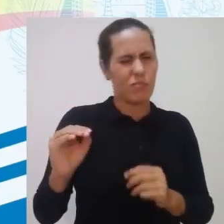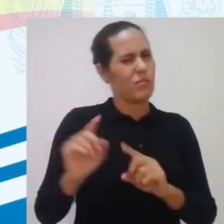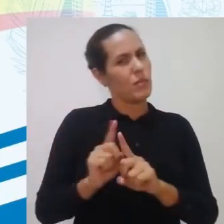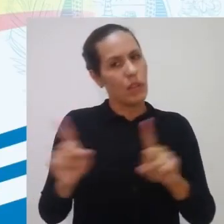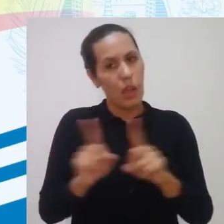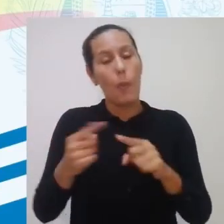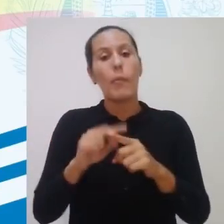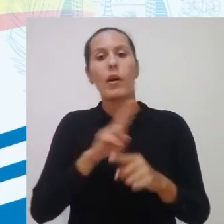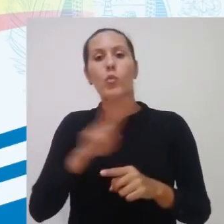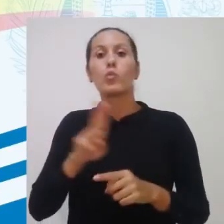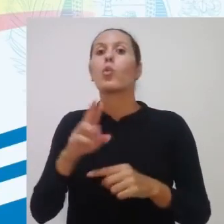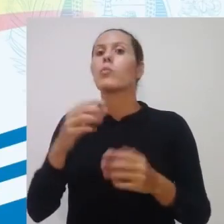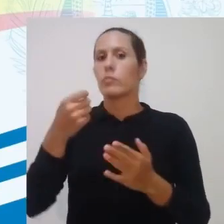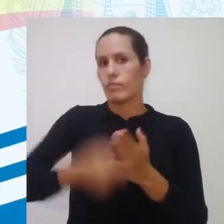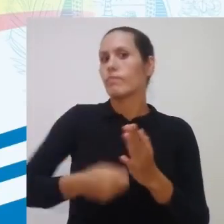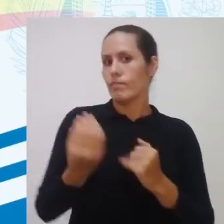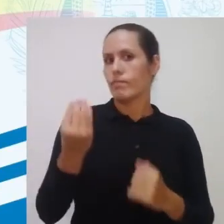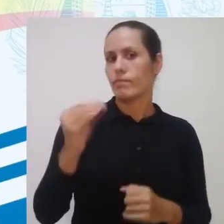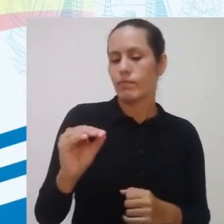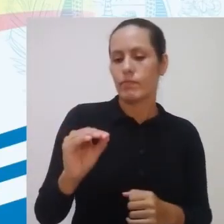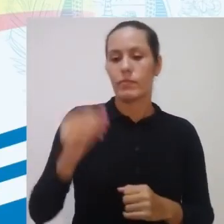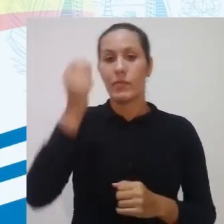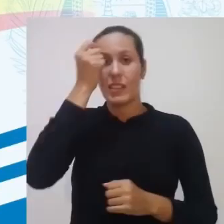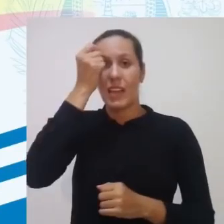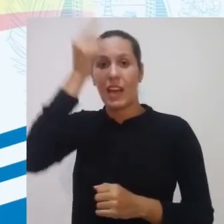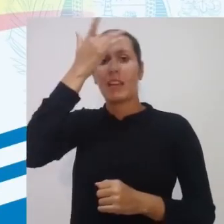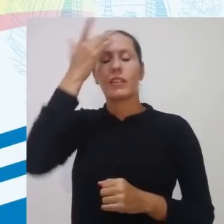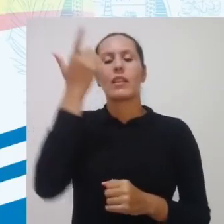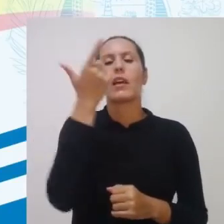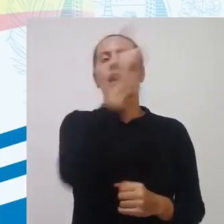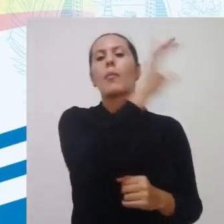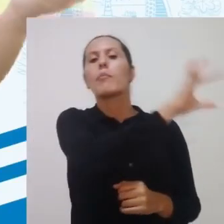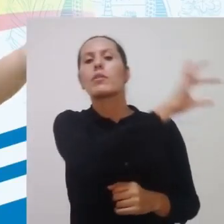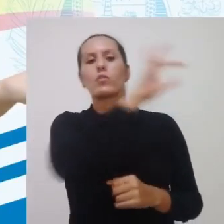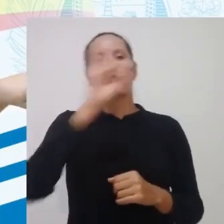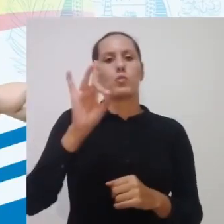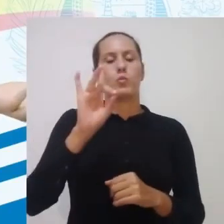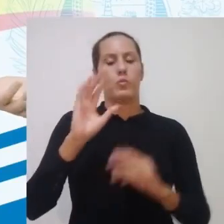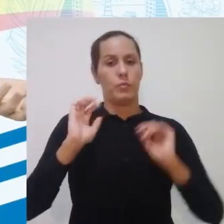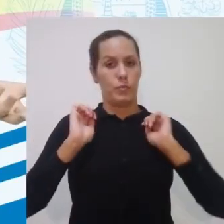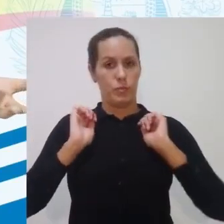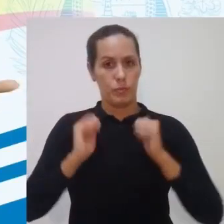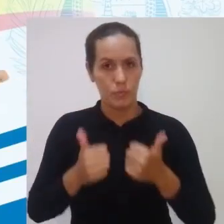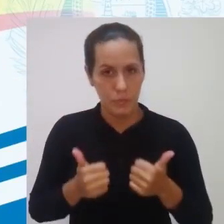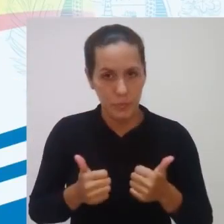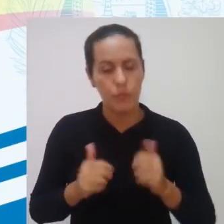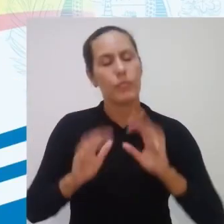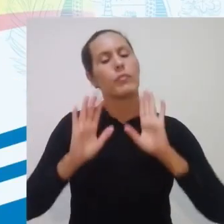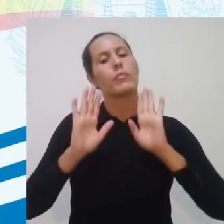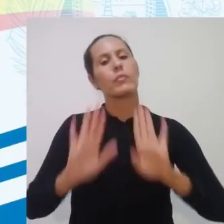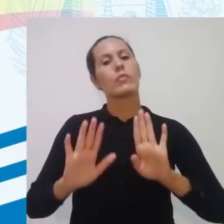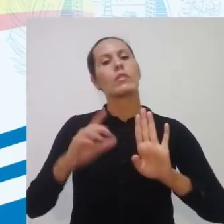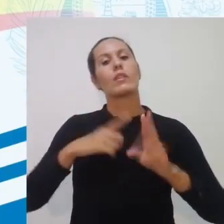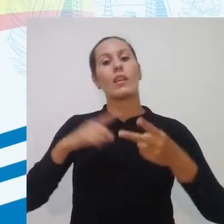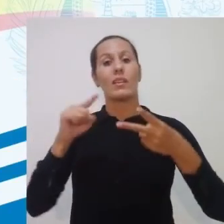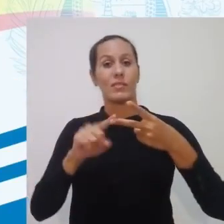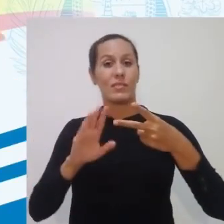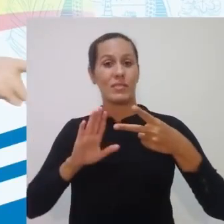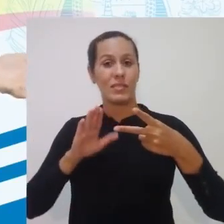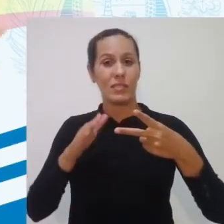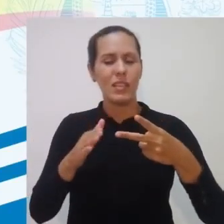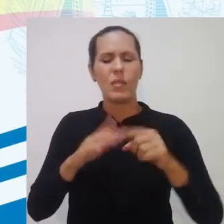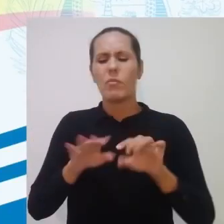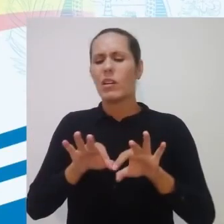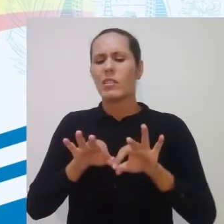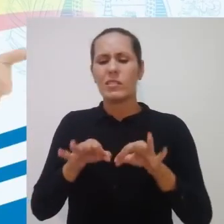importante sim marcar que aquela ideia que você está citando, na verdade, é de outra pessoa, certo? Então, existe a